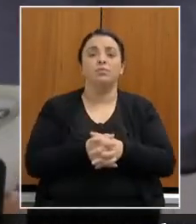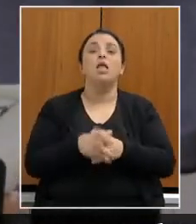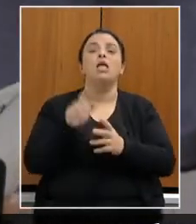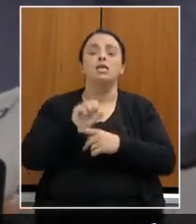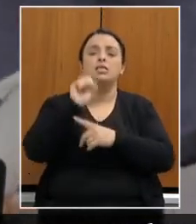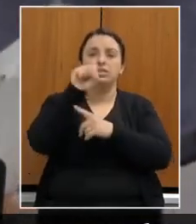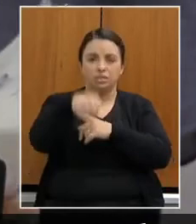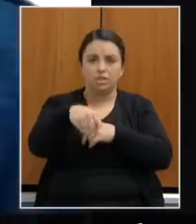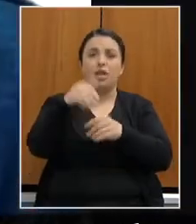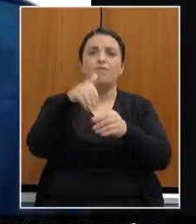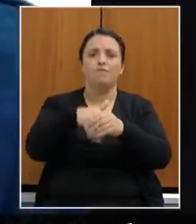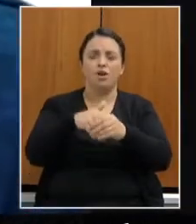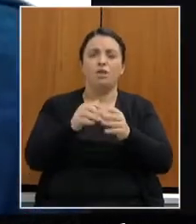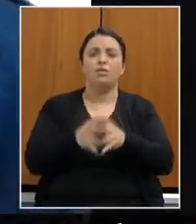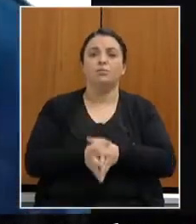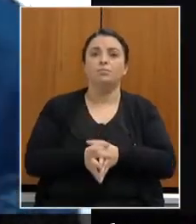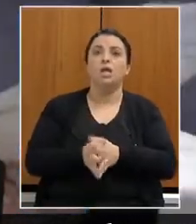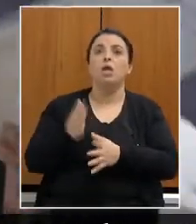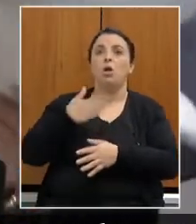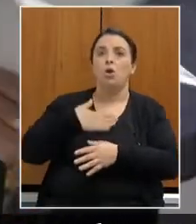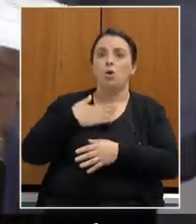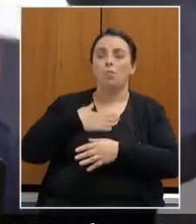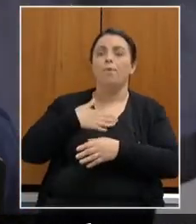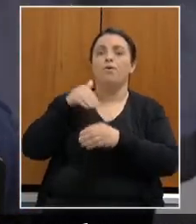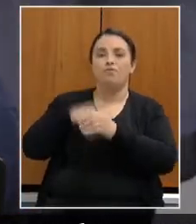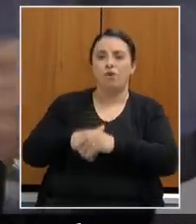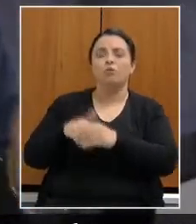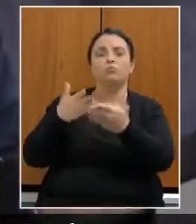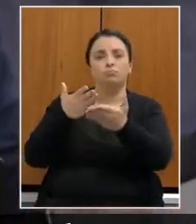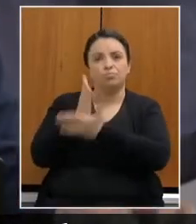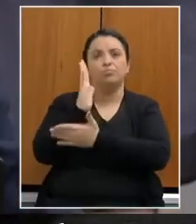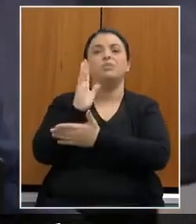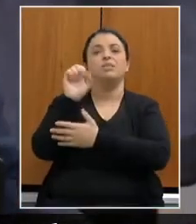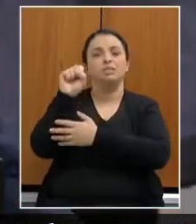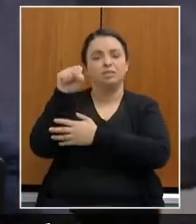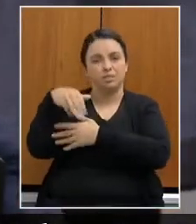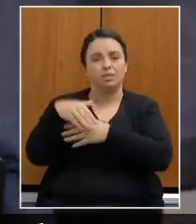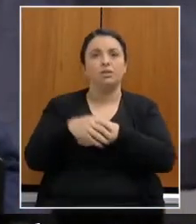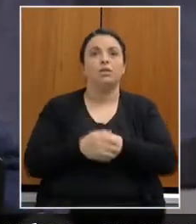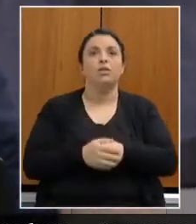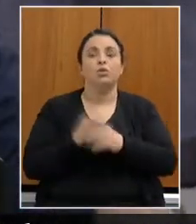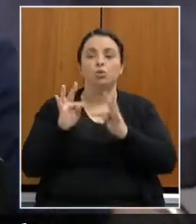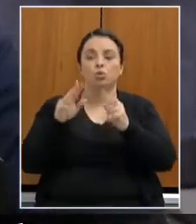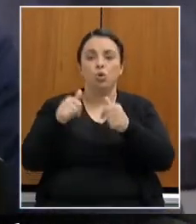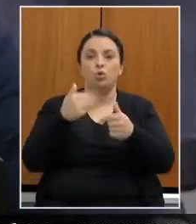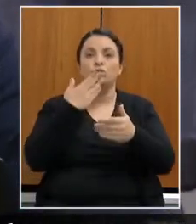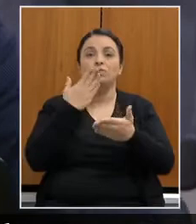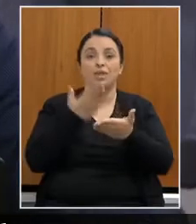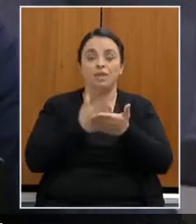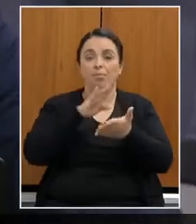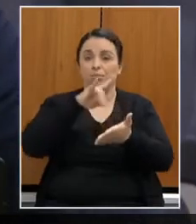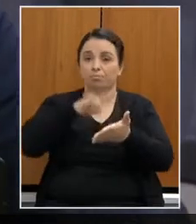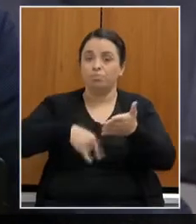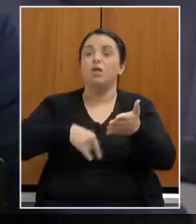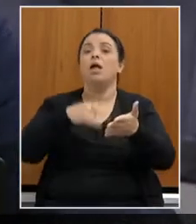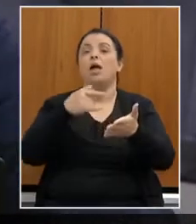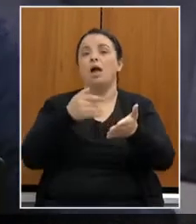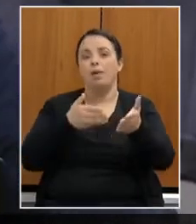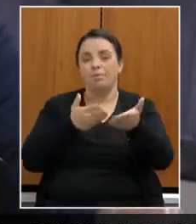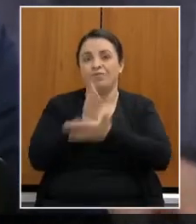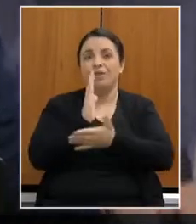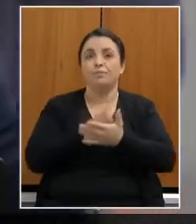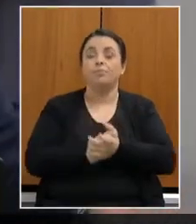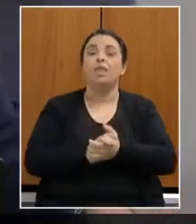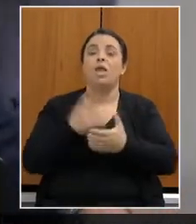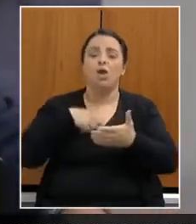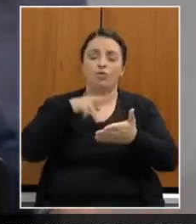Voto sim, Sr. Presidente. O meu voto também é favorável, estão aprovados. Eu vou fazer a leitura, Paulo, dos dois requerimentos de minha